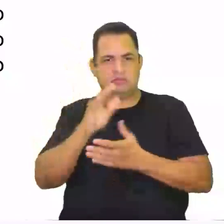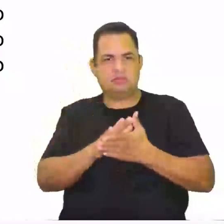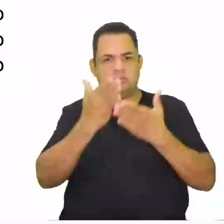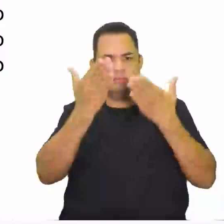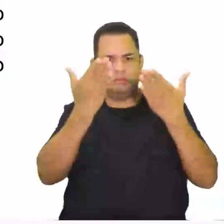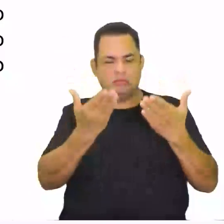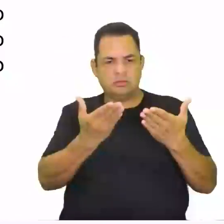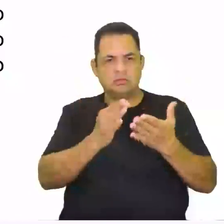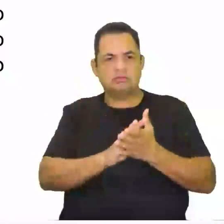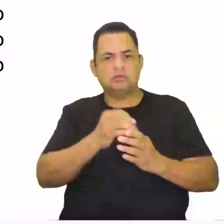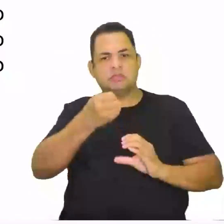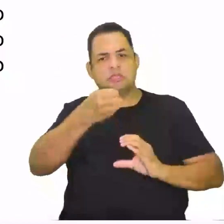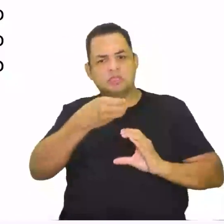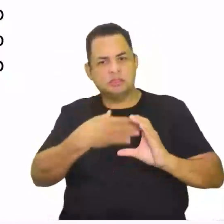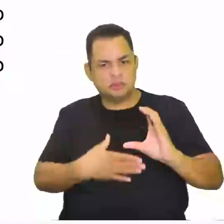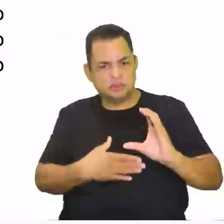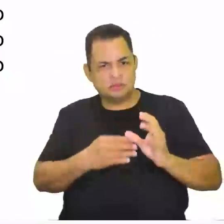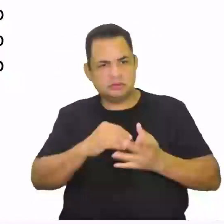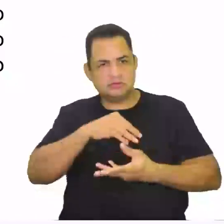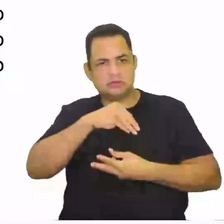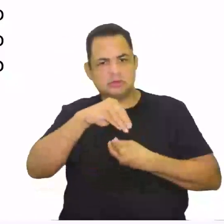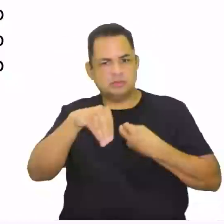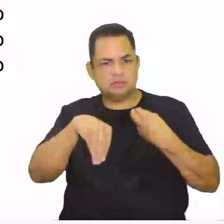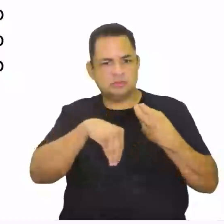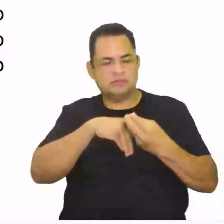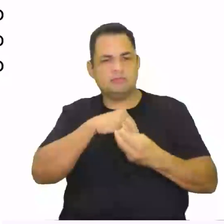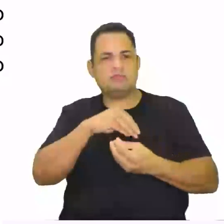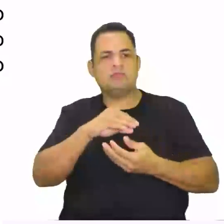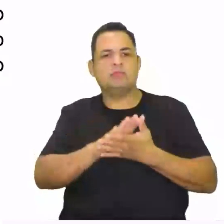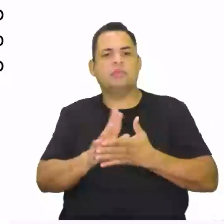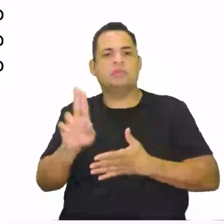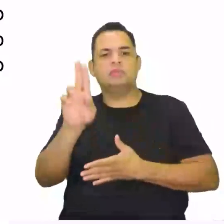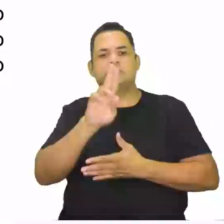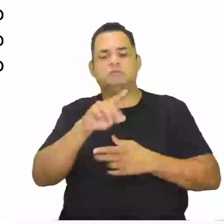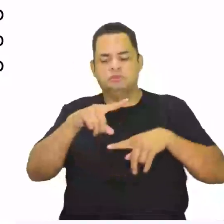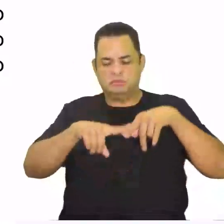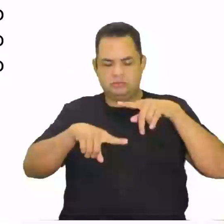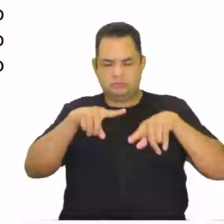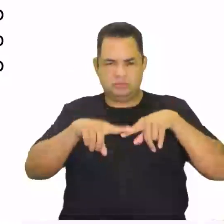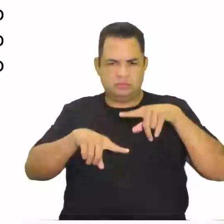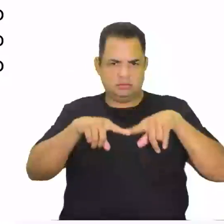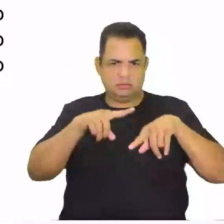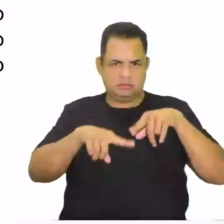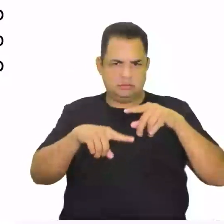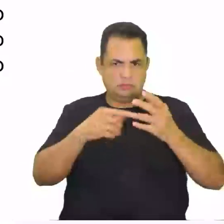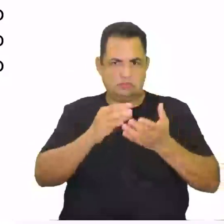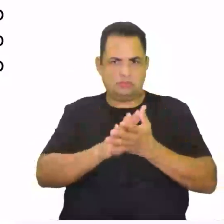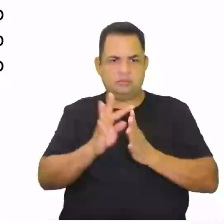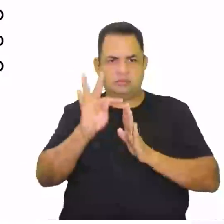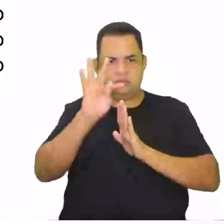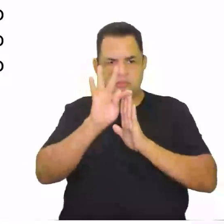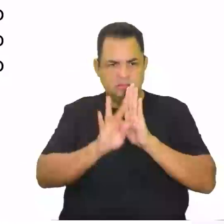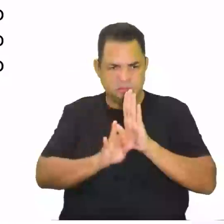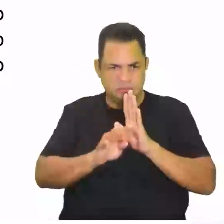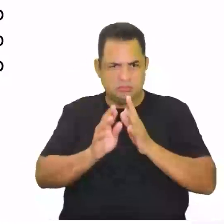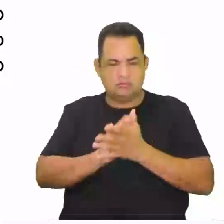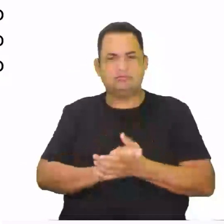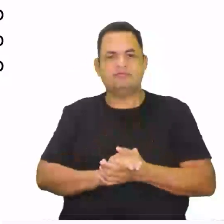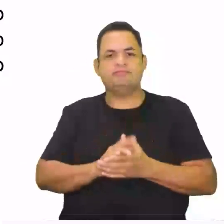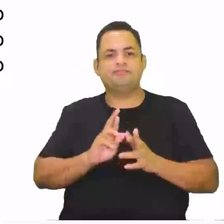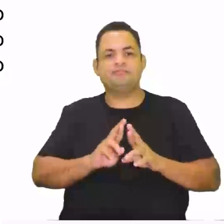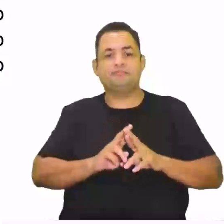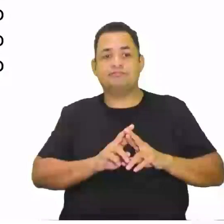considerando as características que envolvem a utilização das matérias-primas citadas no